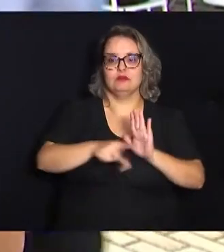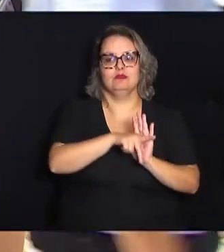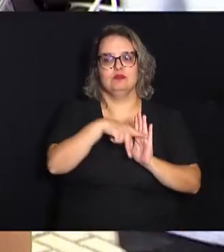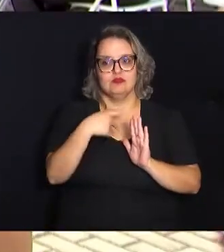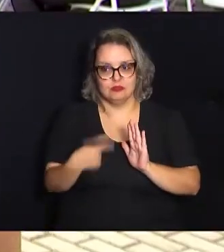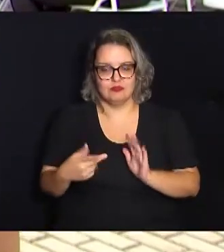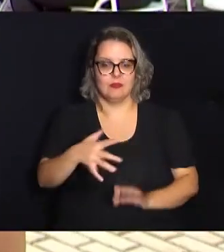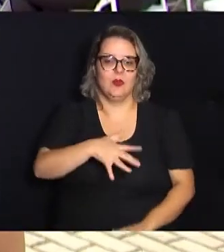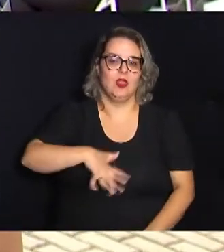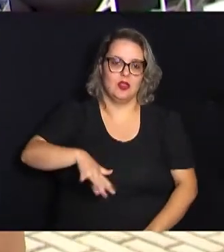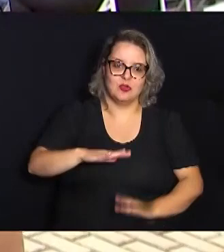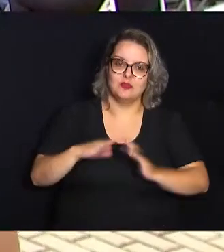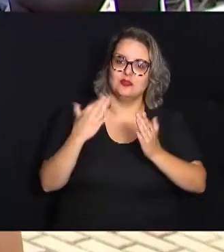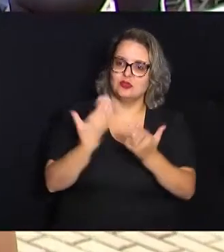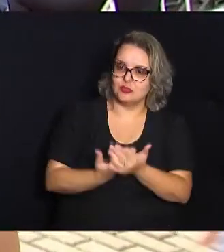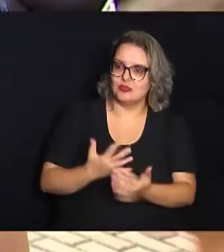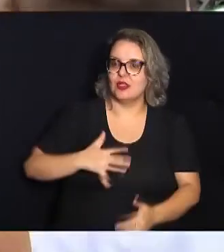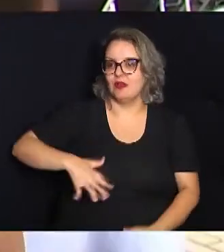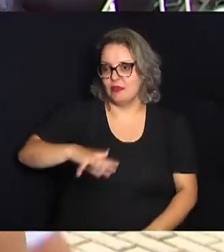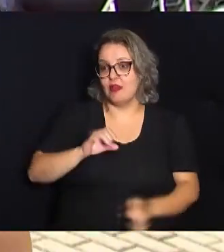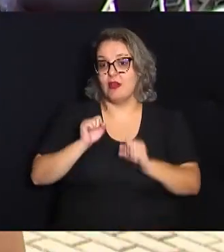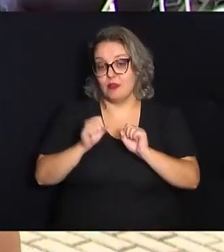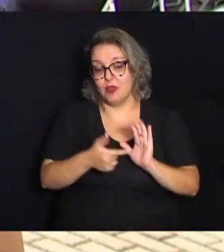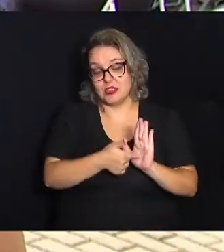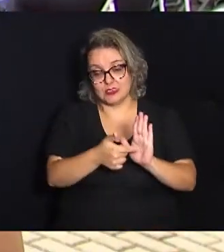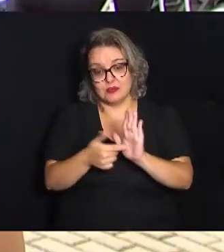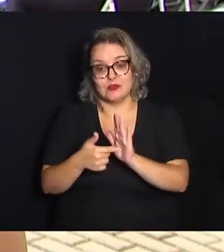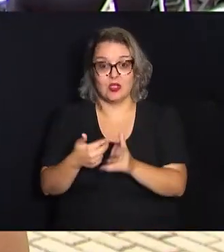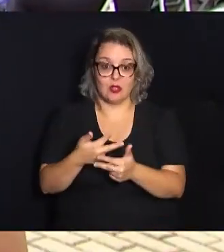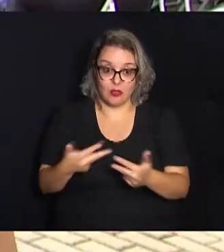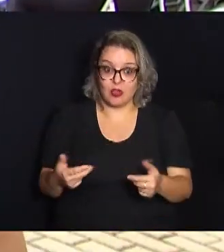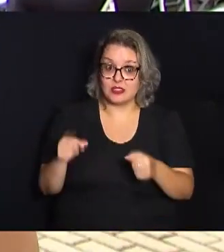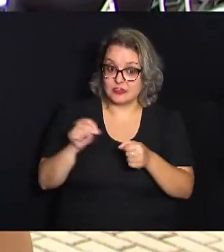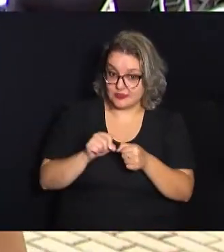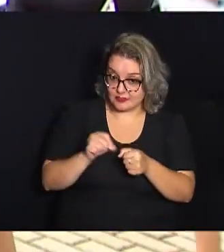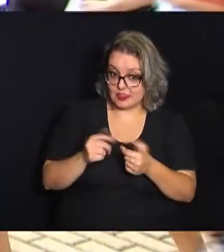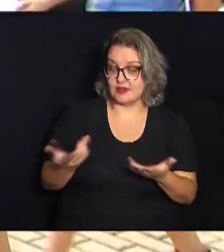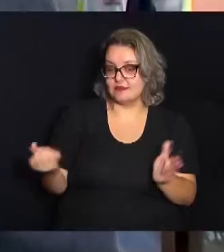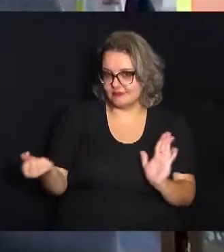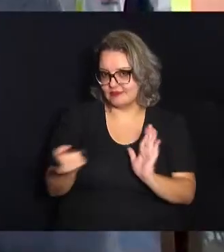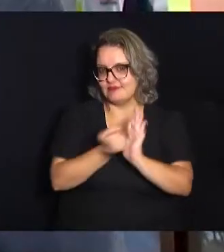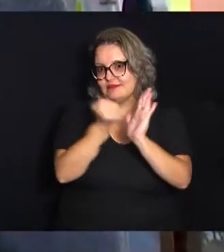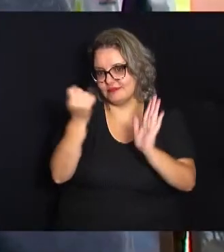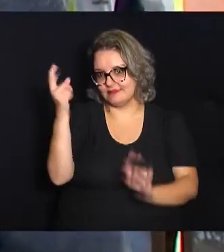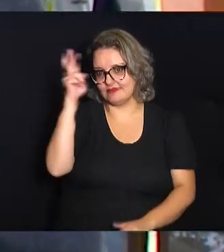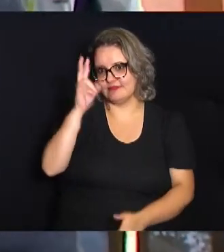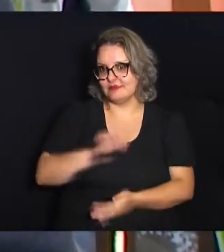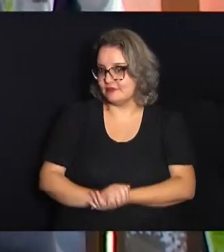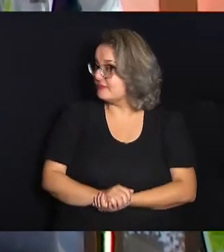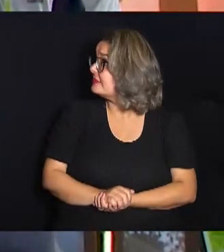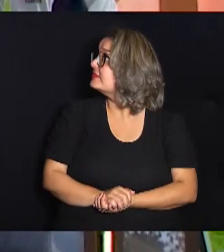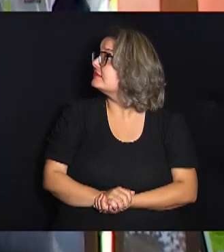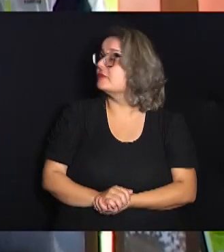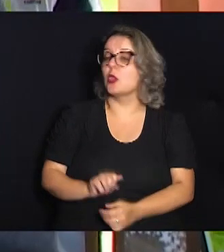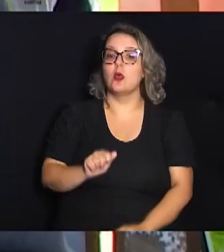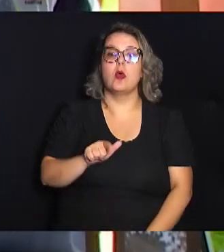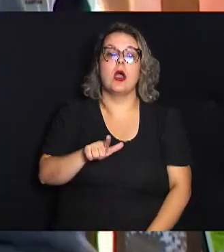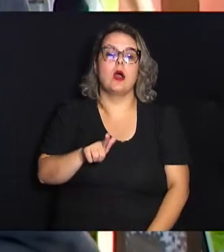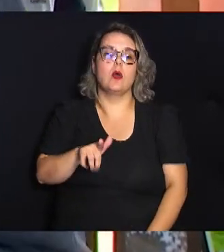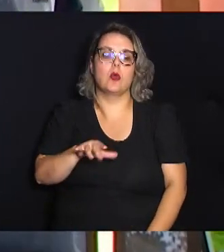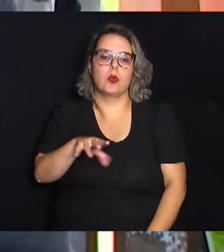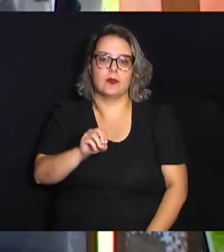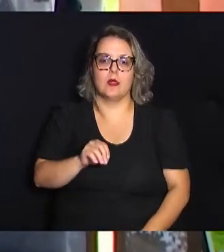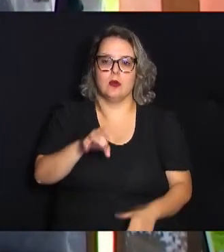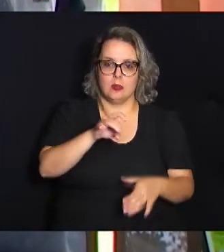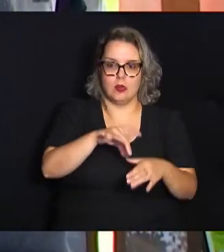da sua escola, da sua região, e possam mostrar algo que ele fez e que vai ficar marcado na história. O algodão, ele é uma planta que